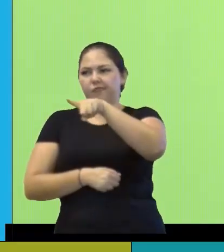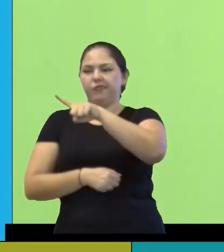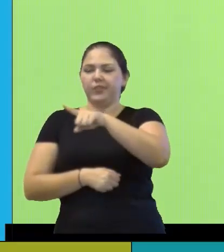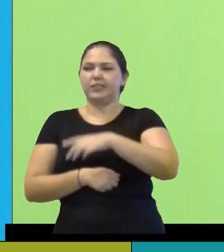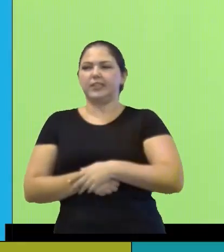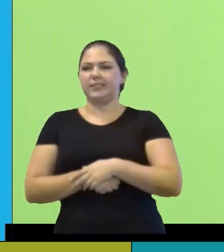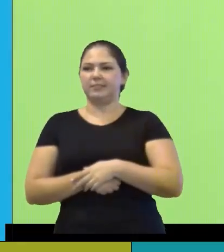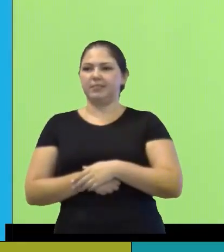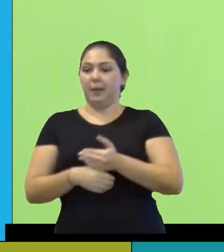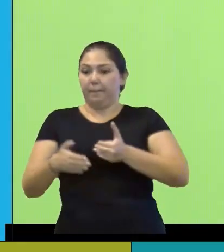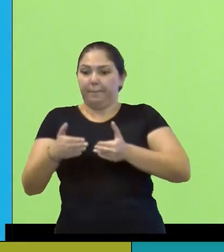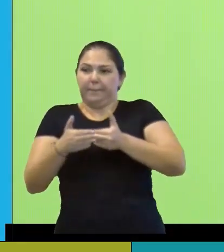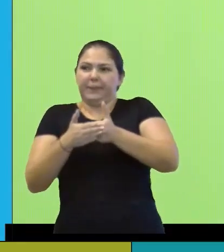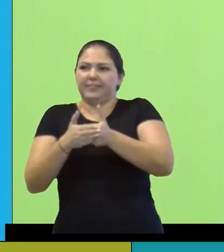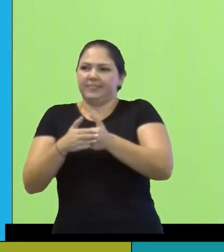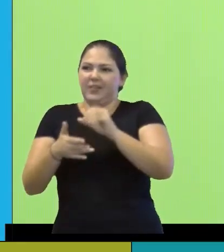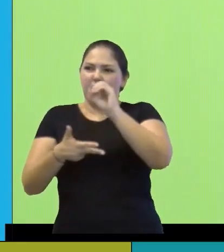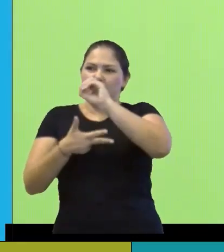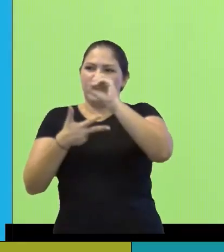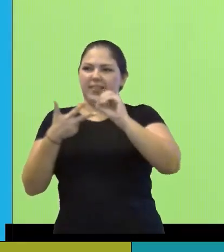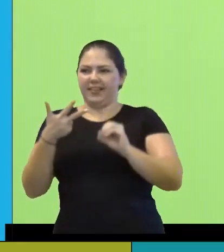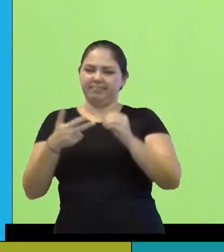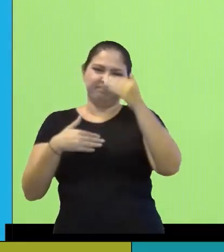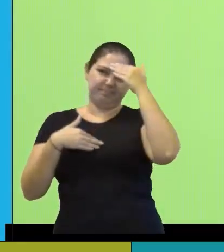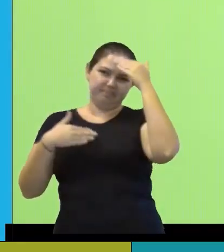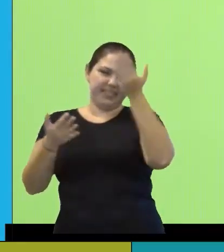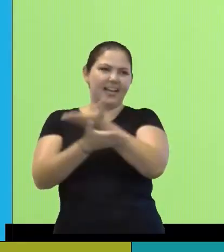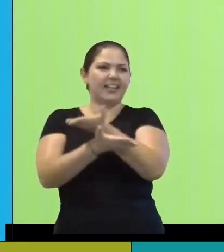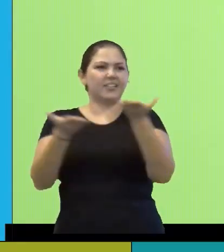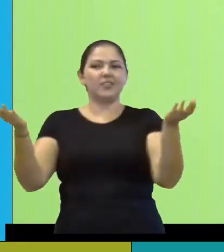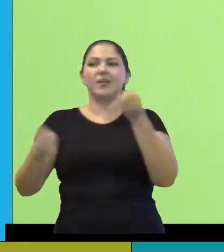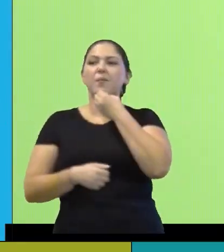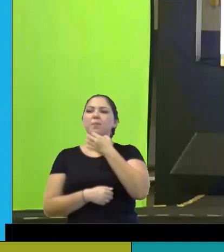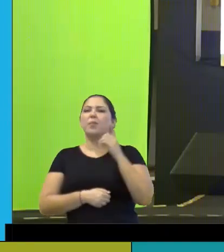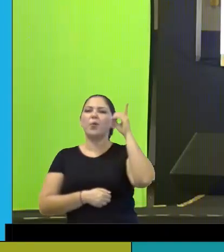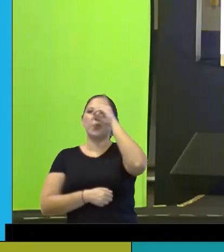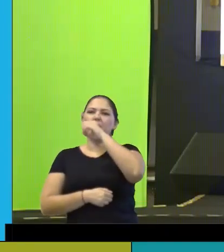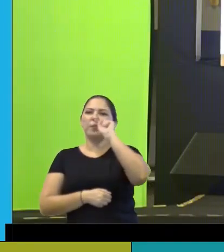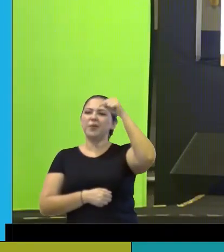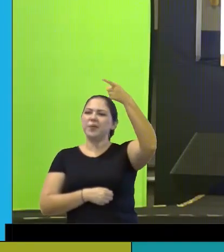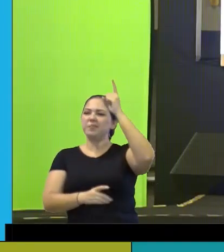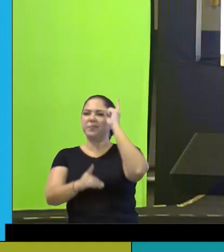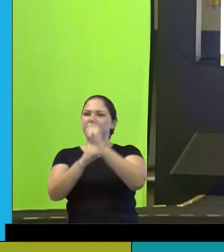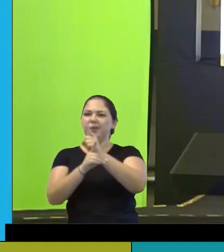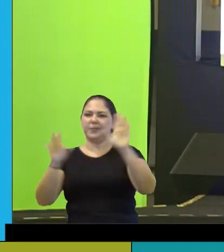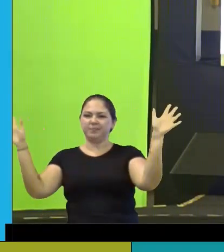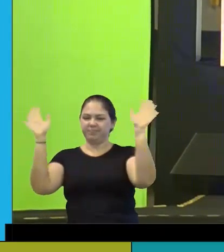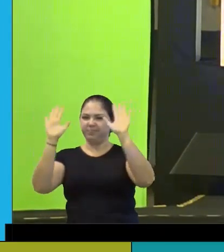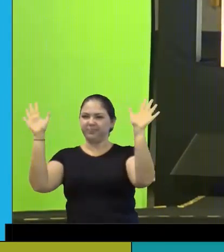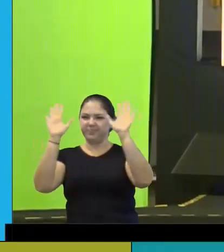vocês nessa reta final. Muito obrigado a todos, um bom restinho de domingo e até a próxima aula. Tchau, tchau.